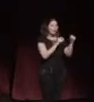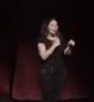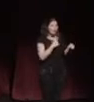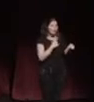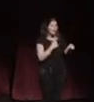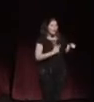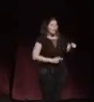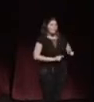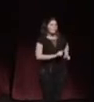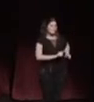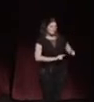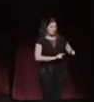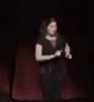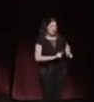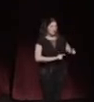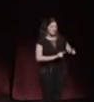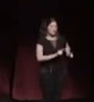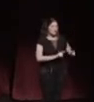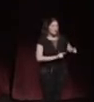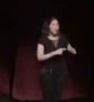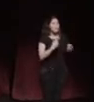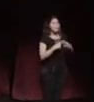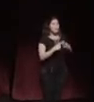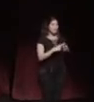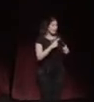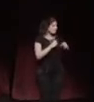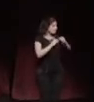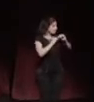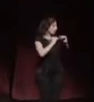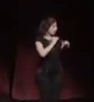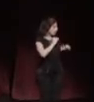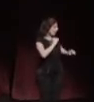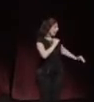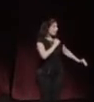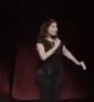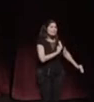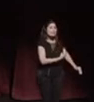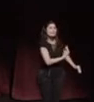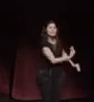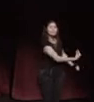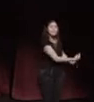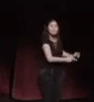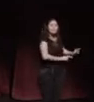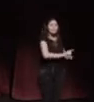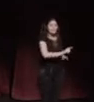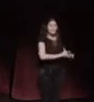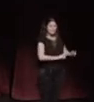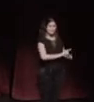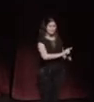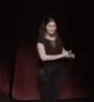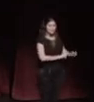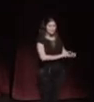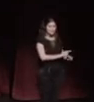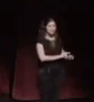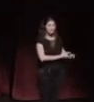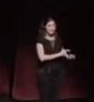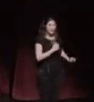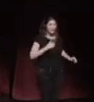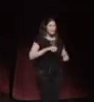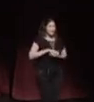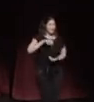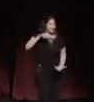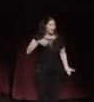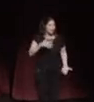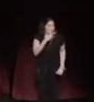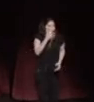prima. Prima maior de 33. 33 primos diretos. Isso é um